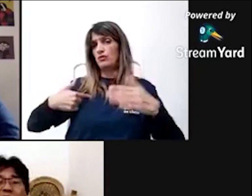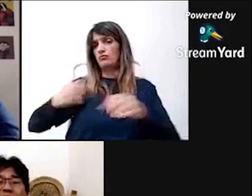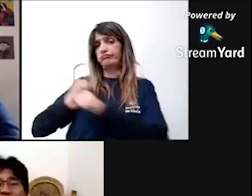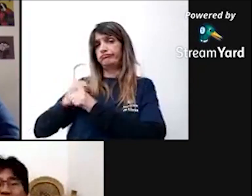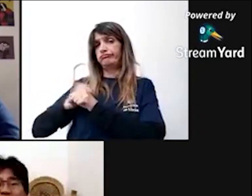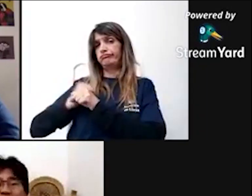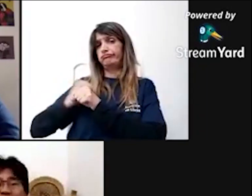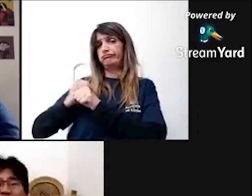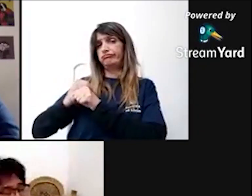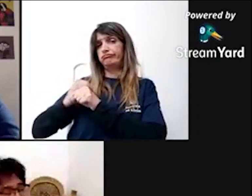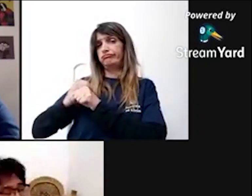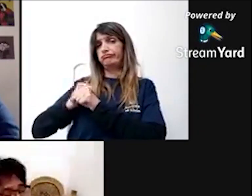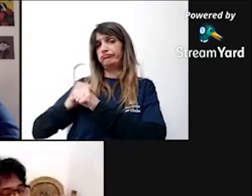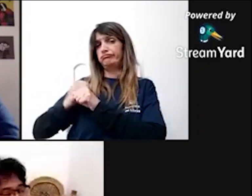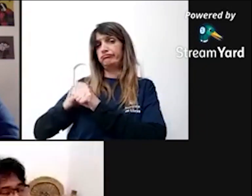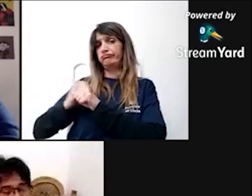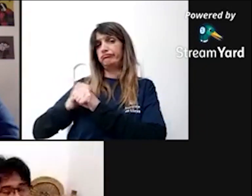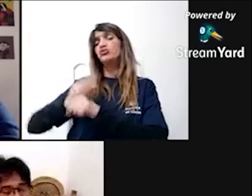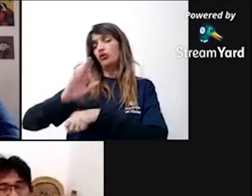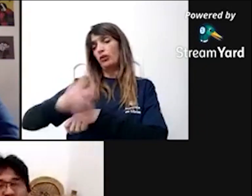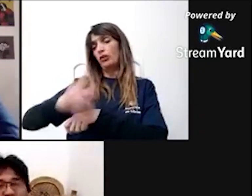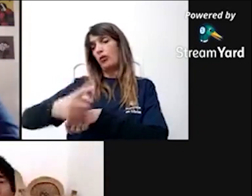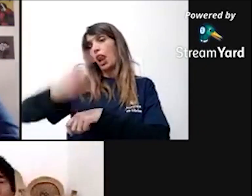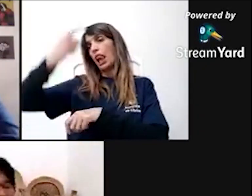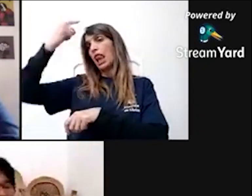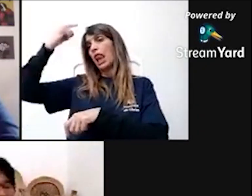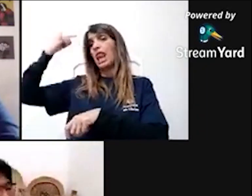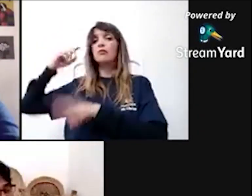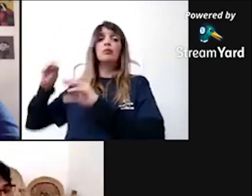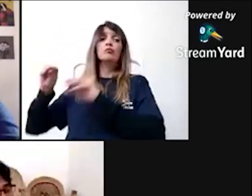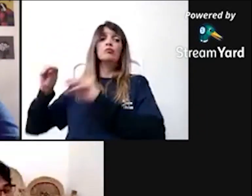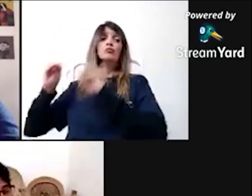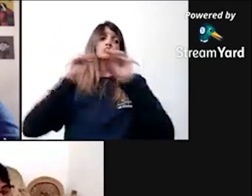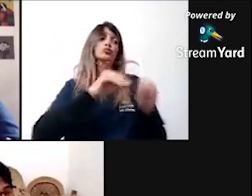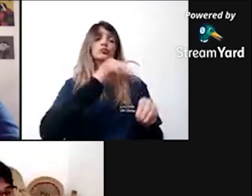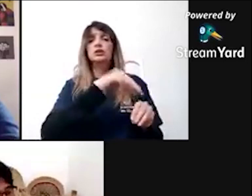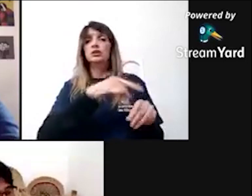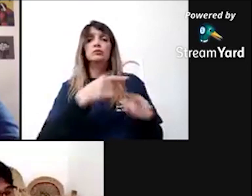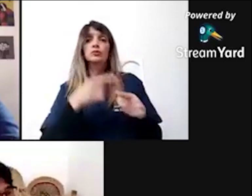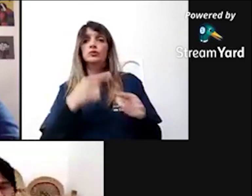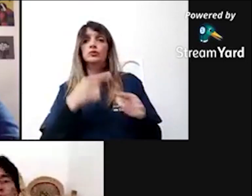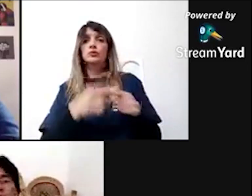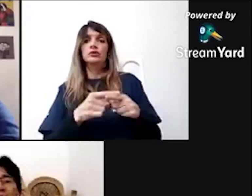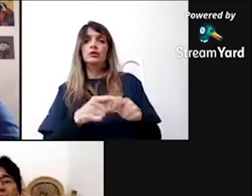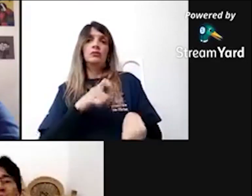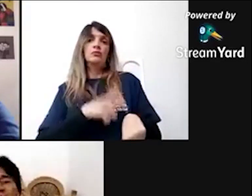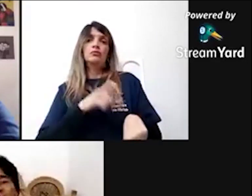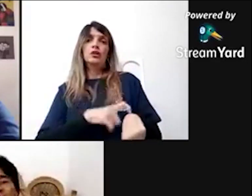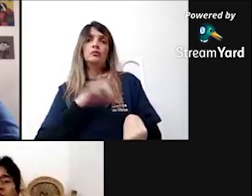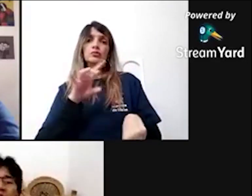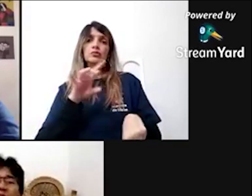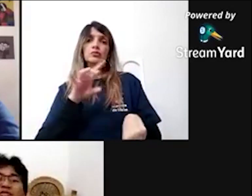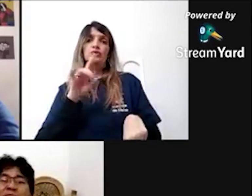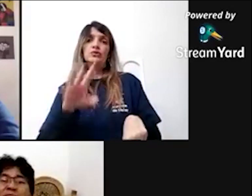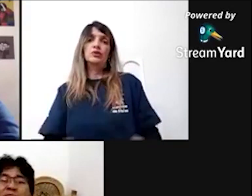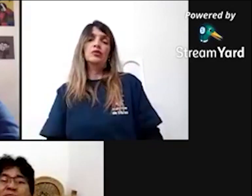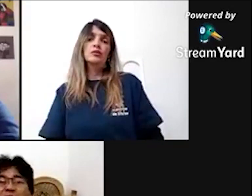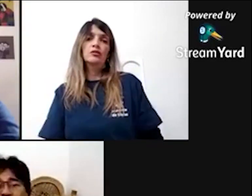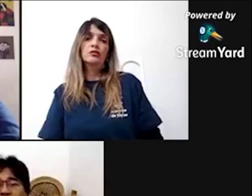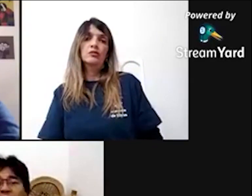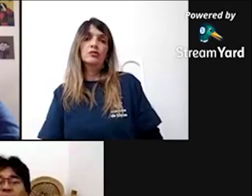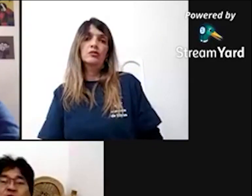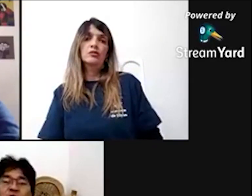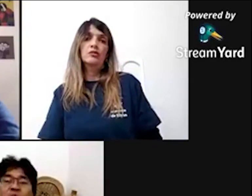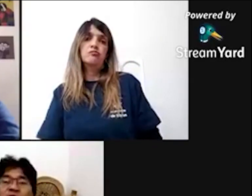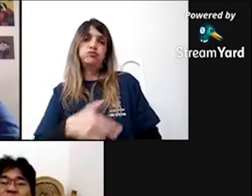milênios eles estavam lá. Mas, nesse momento, ele teve que mudar para cá, porque o teu pessoal meteu bala neles e tiveram que fugir para